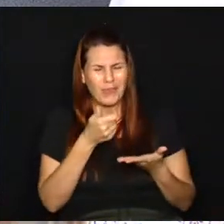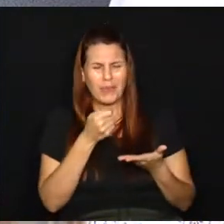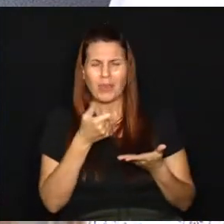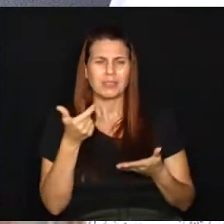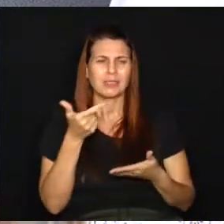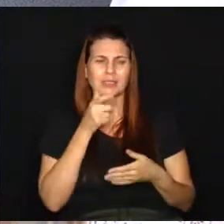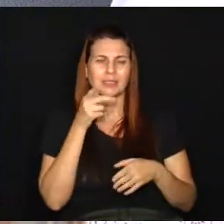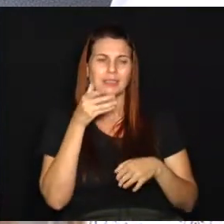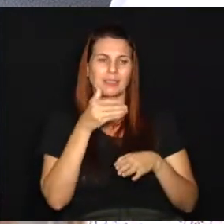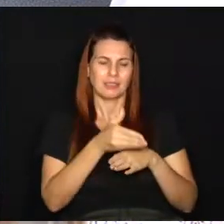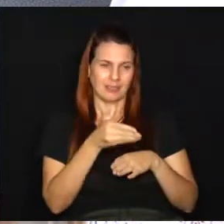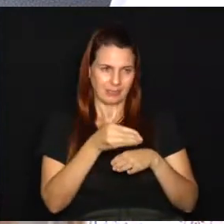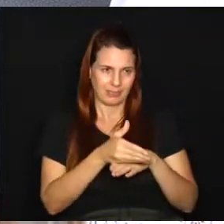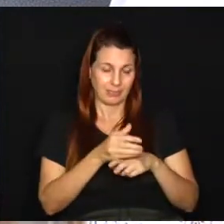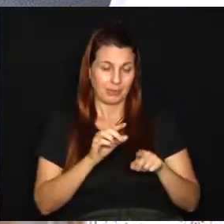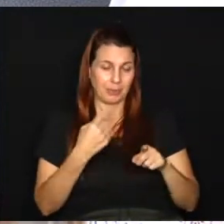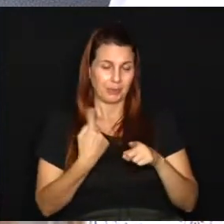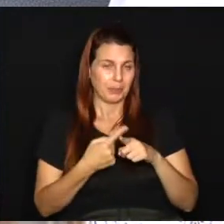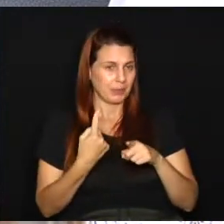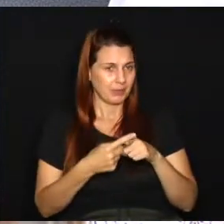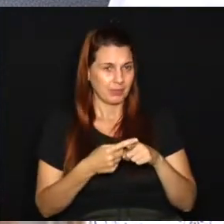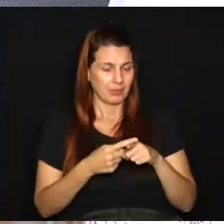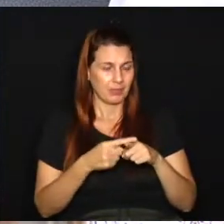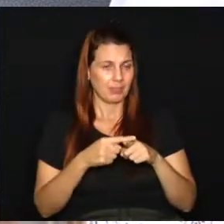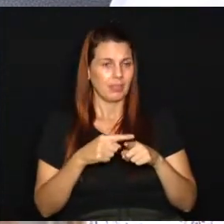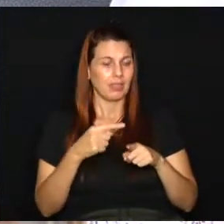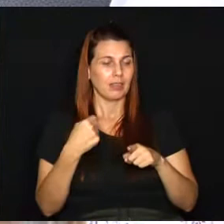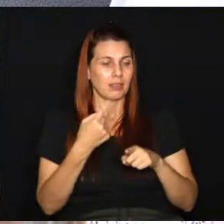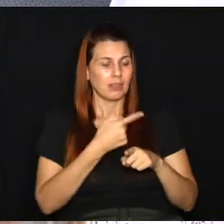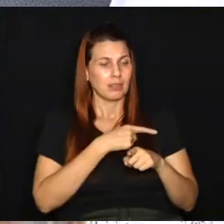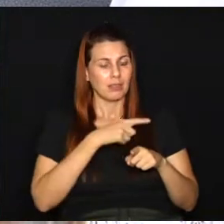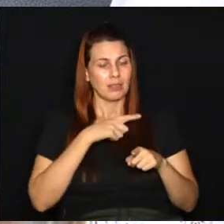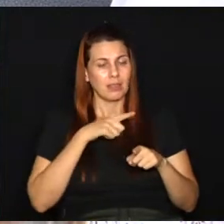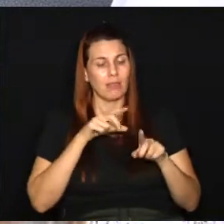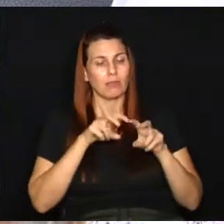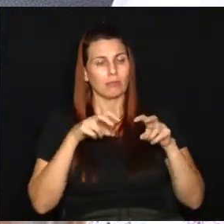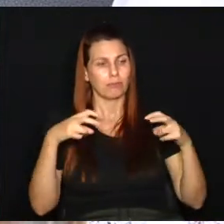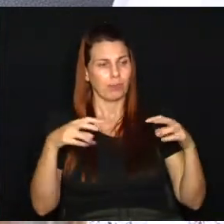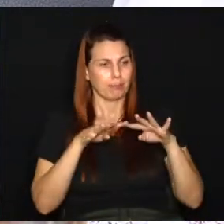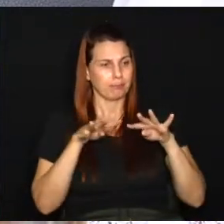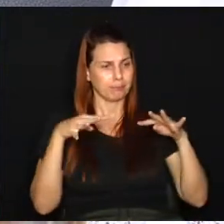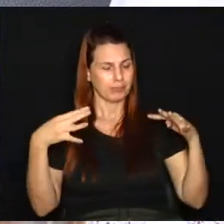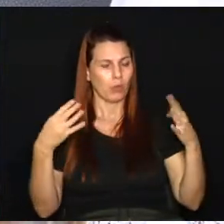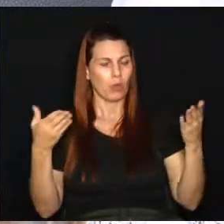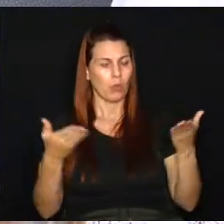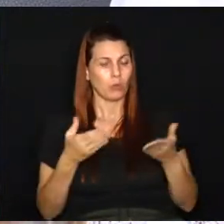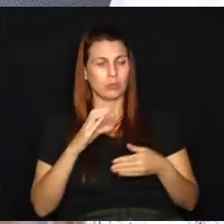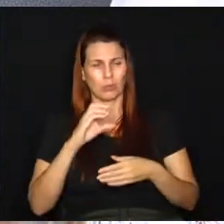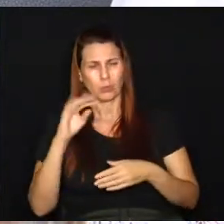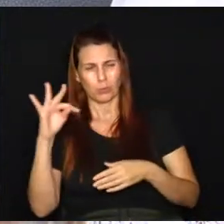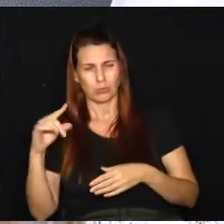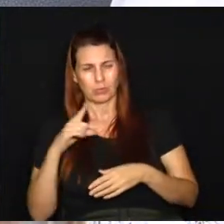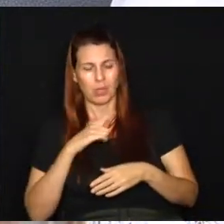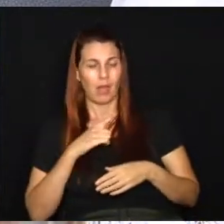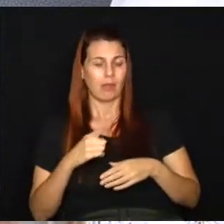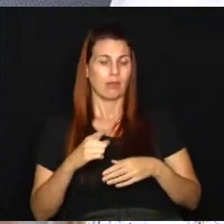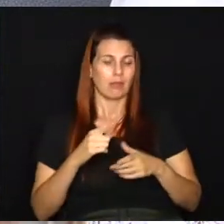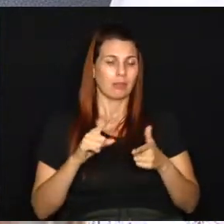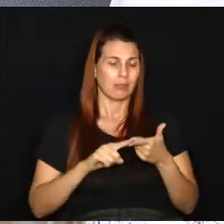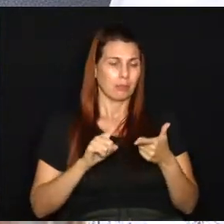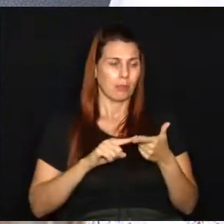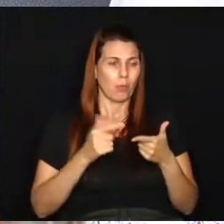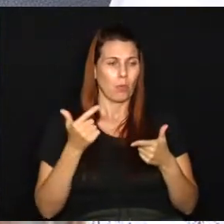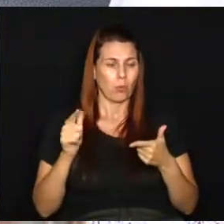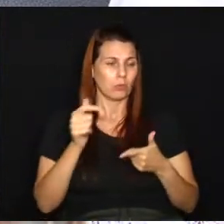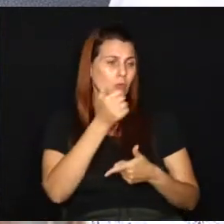não compareceríamos, porque tivemos plenária da CUT, da subsede da CUT hoje, e vou ter também um outro evento